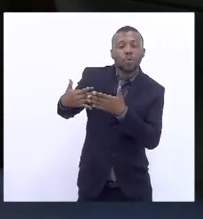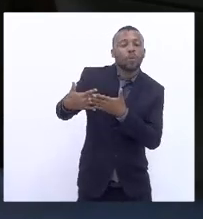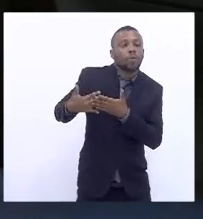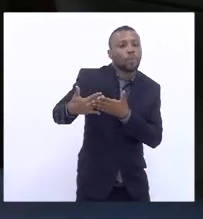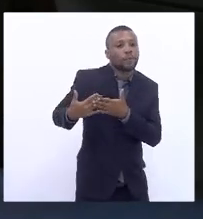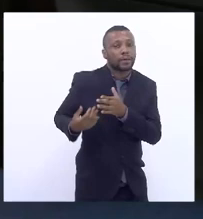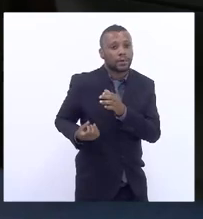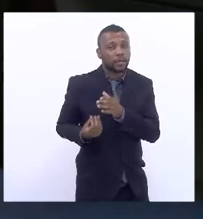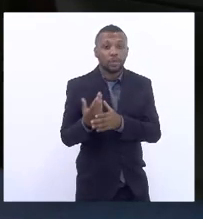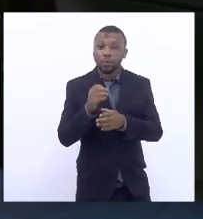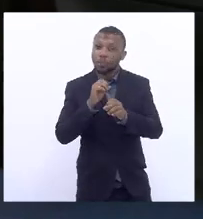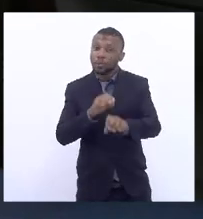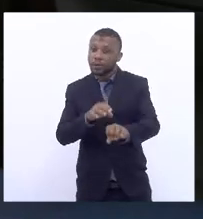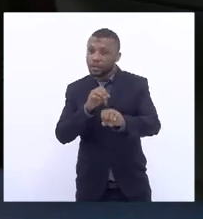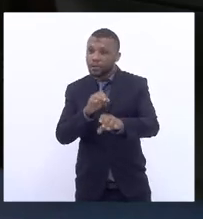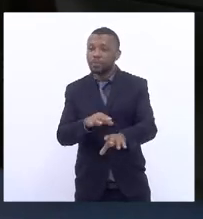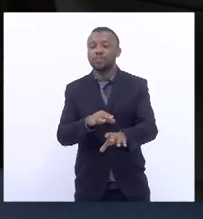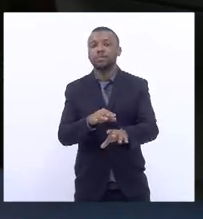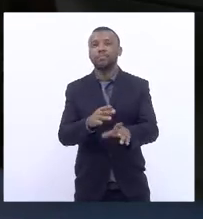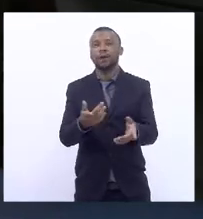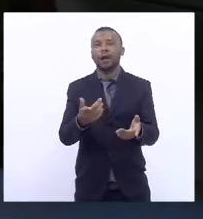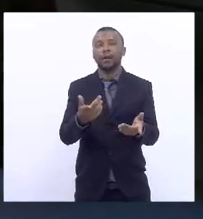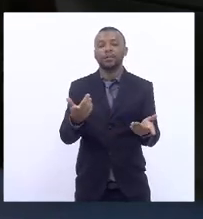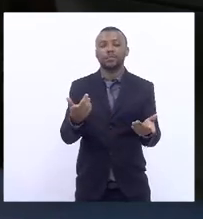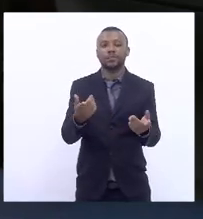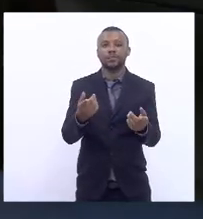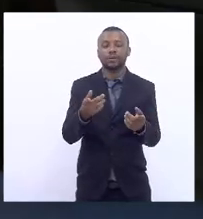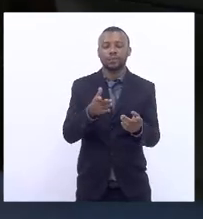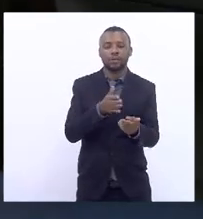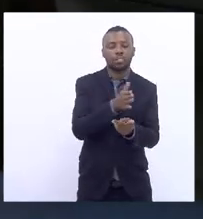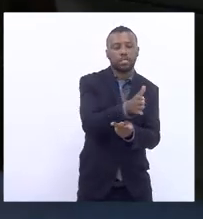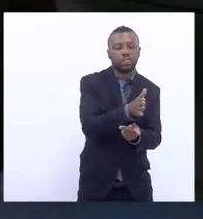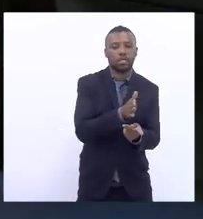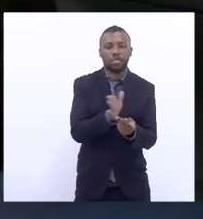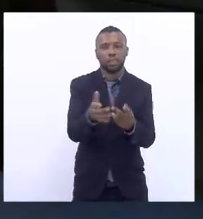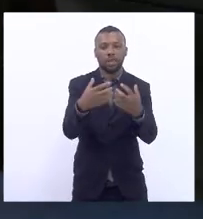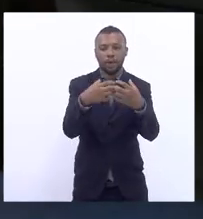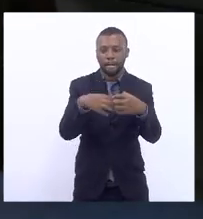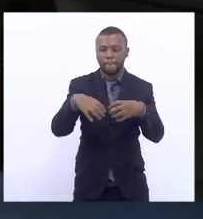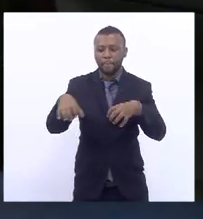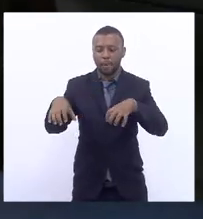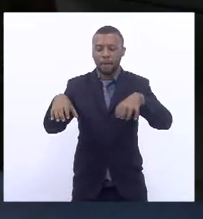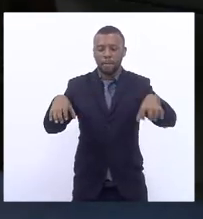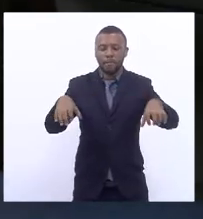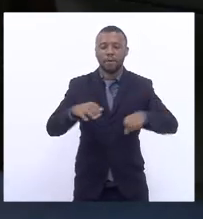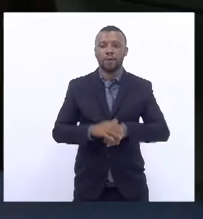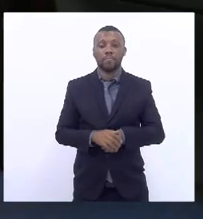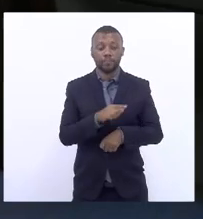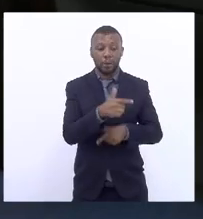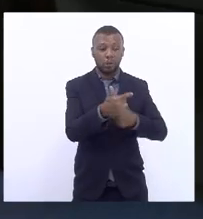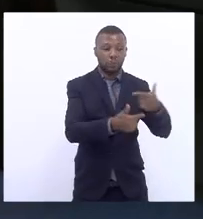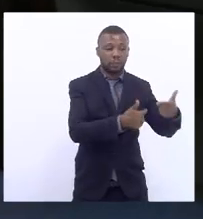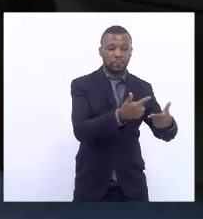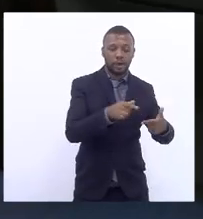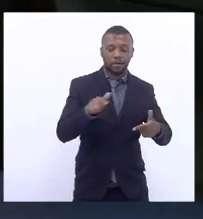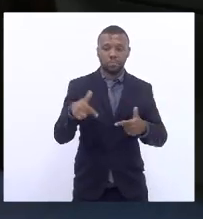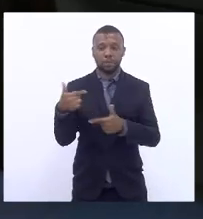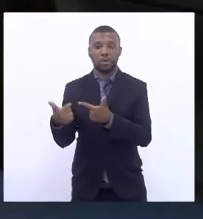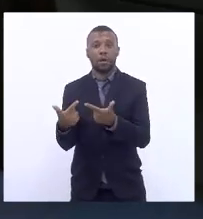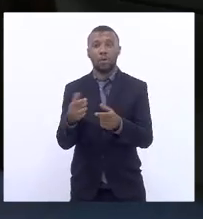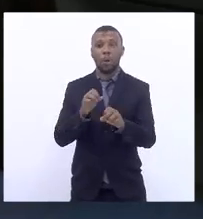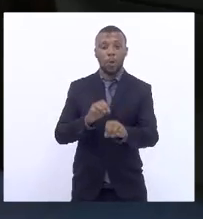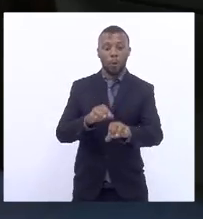originando um ensinamento cada vez mais dualista, que acompanha a divisão de trabalho, uma educação erudita